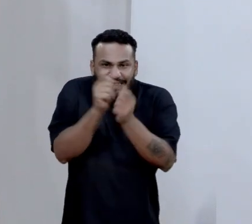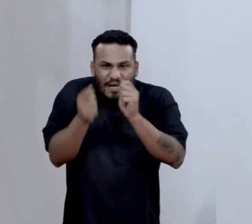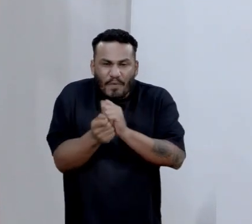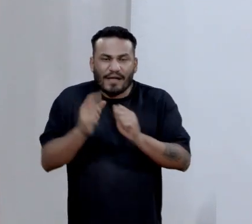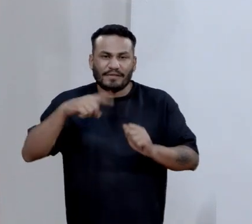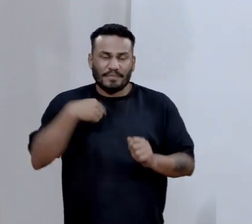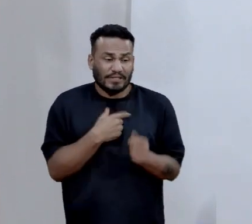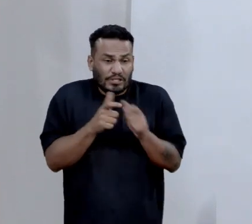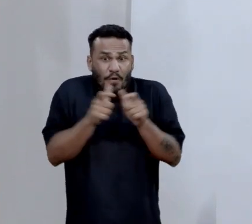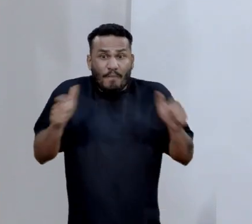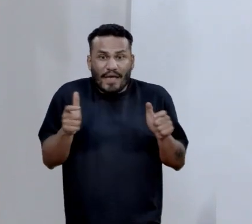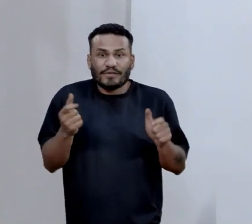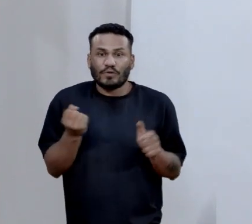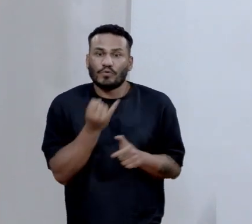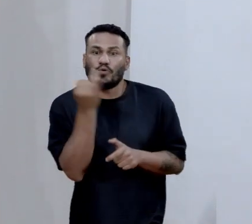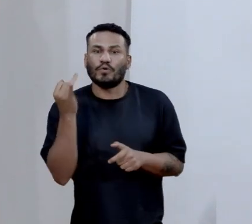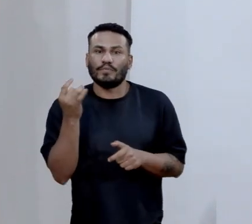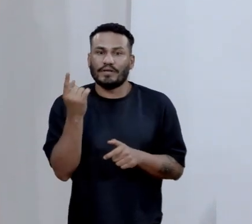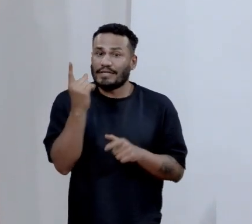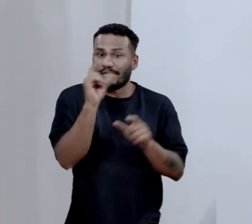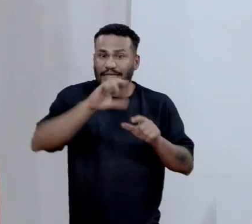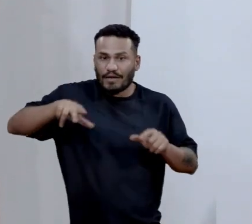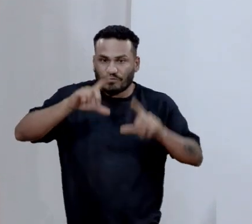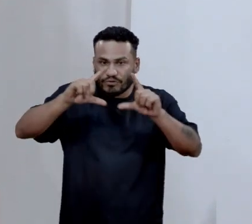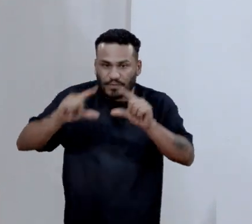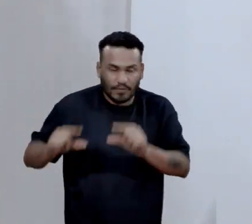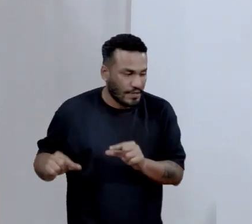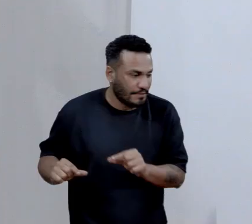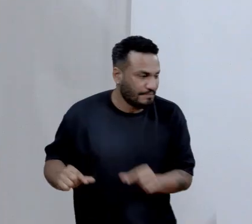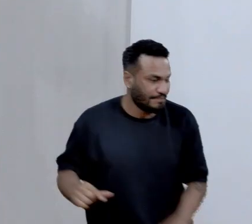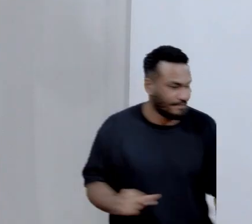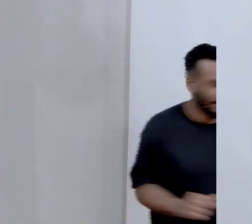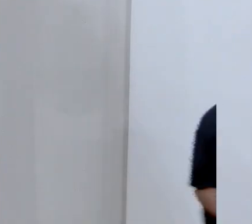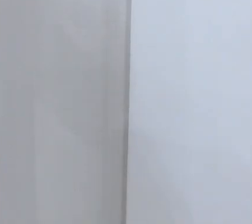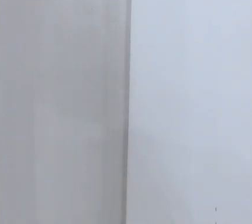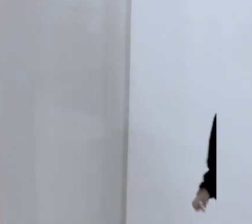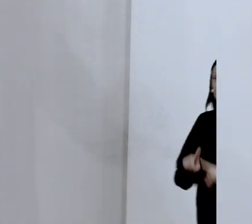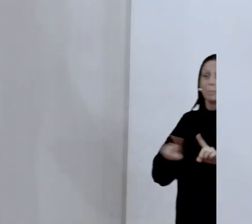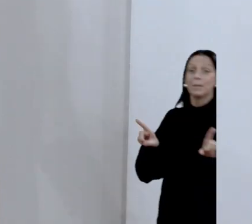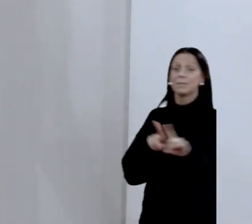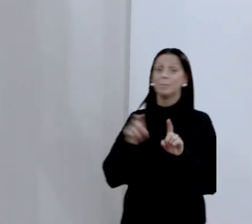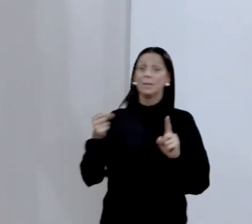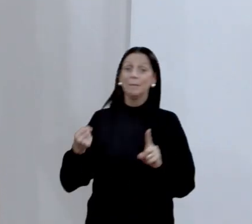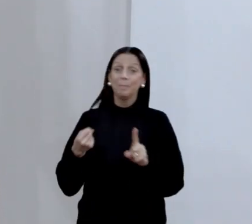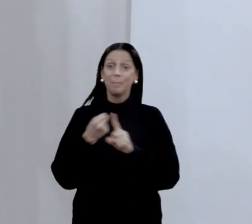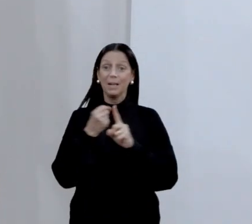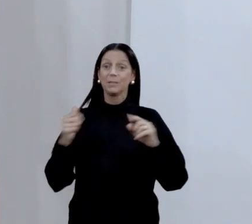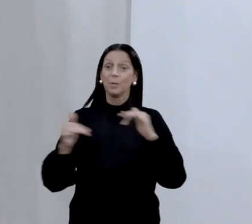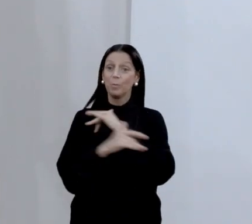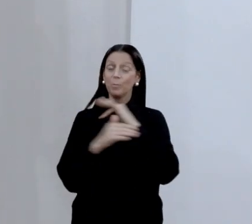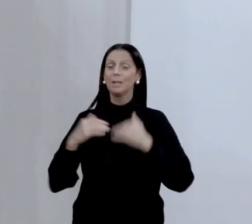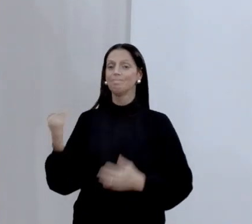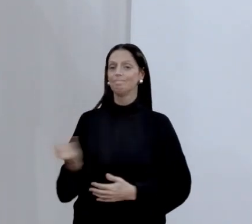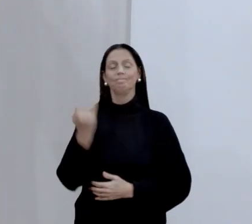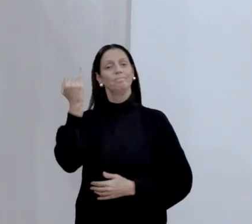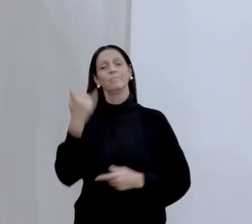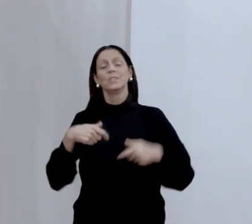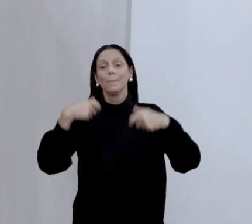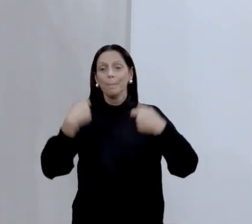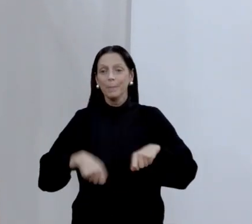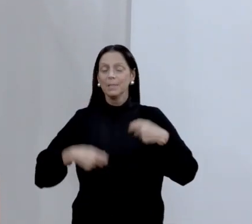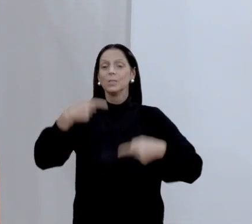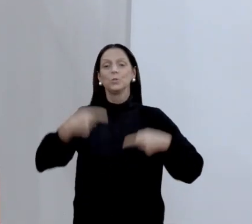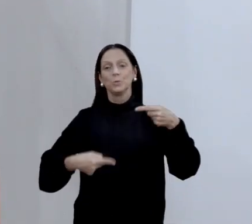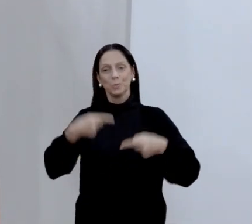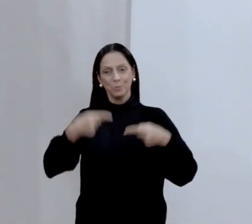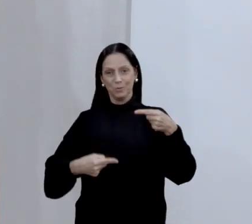gente aumente o número de receitas e não diminua, mas o impacto na mobilidade de Blumenau é muito relevante. A gente precisa discutir esse